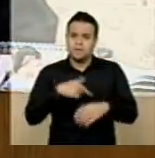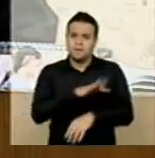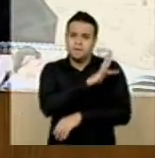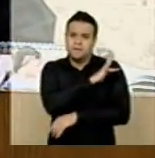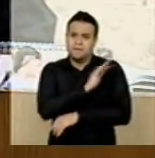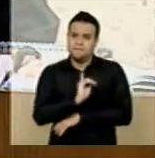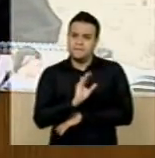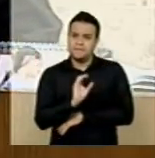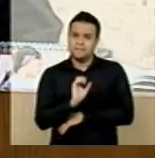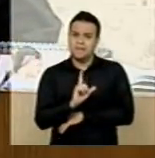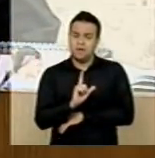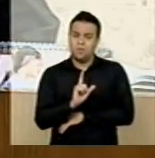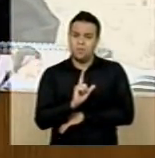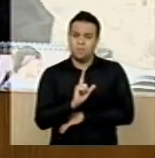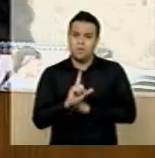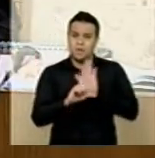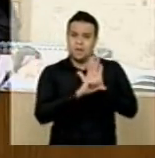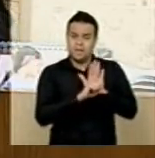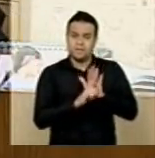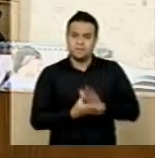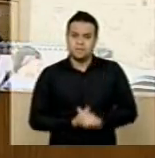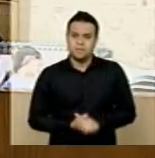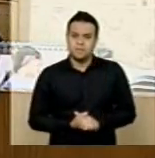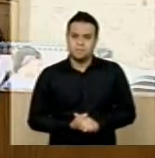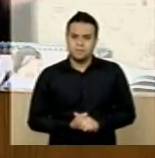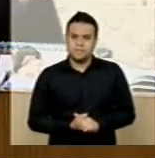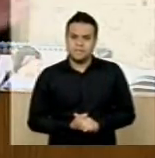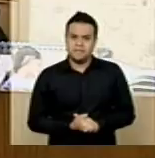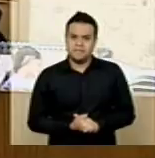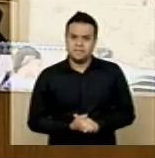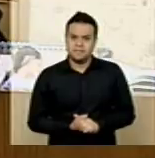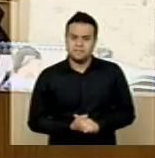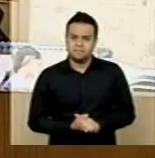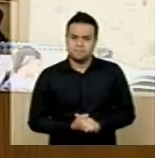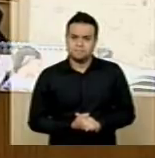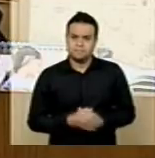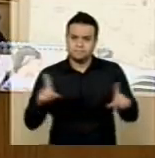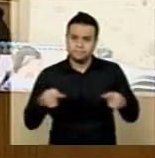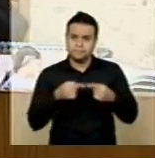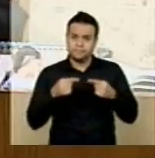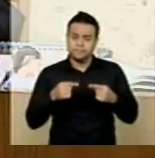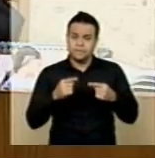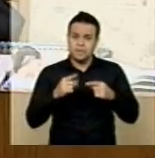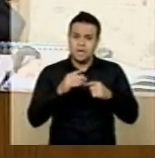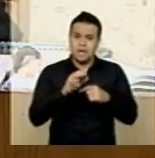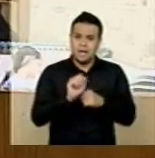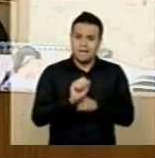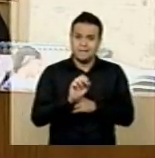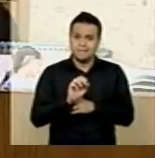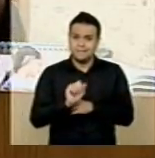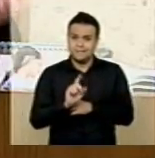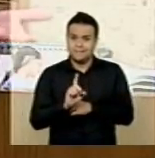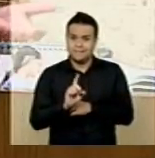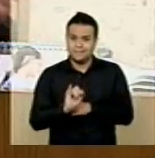pela procedência das ações diretas de inconstitucionalidade. E, senhora presidente, já se a senhora me